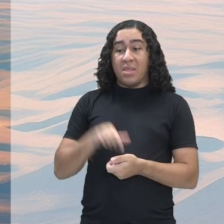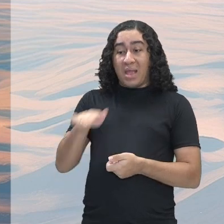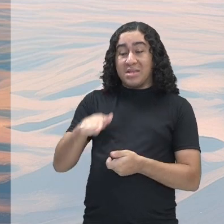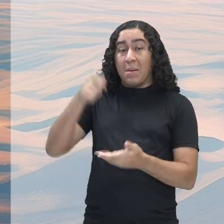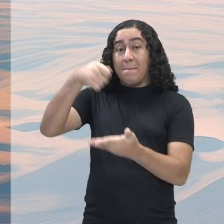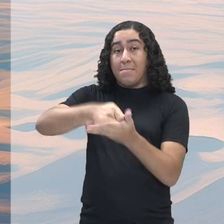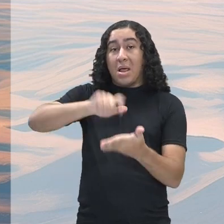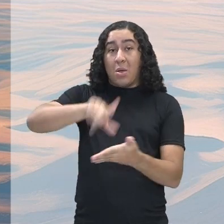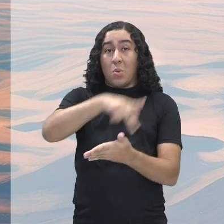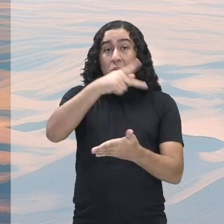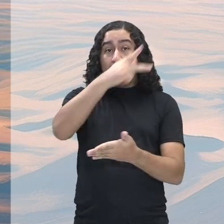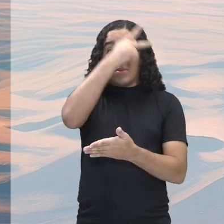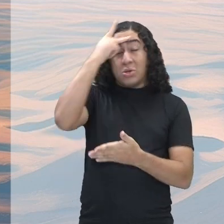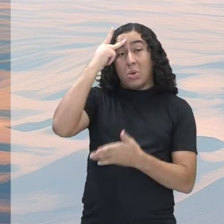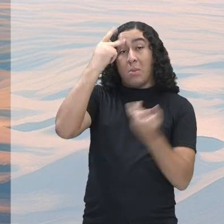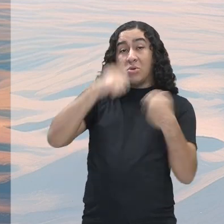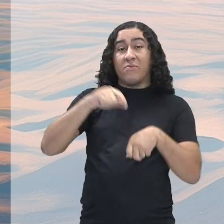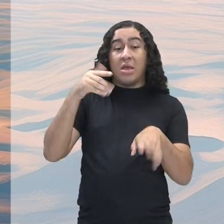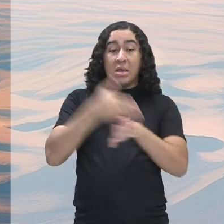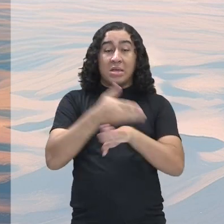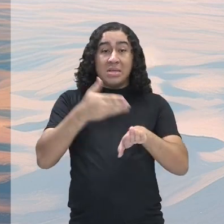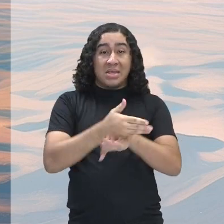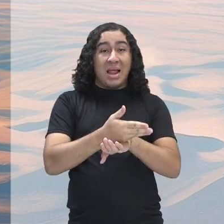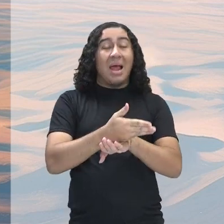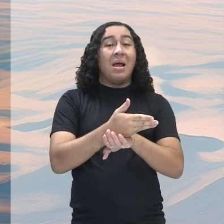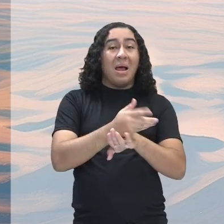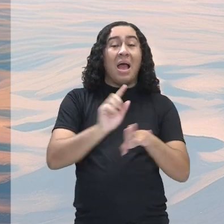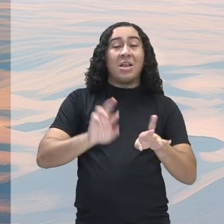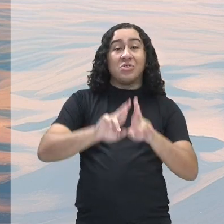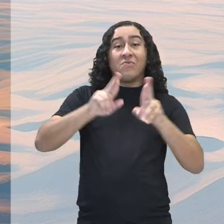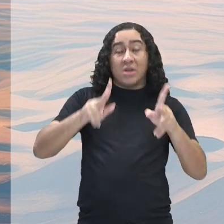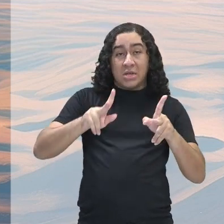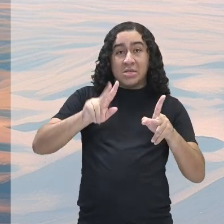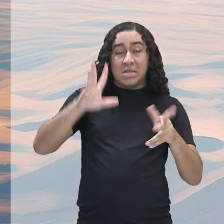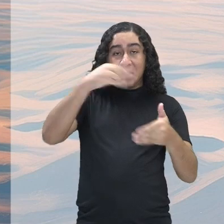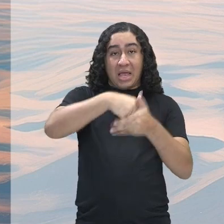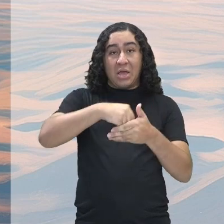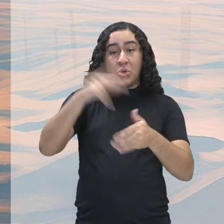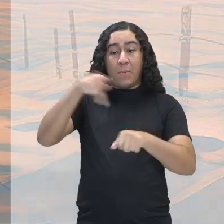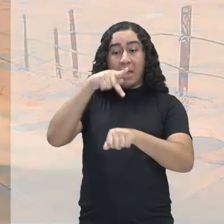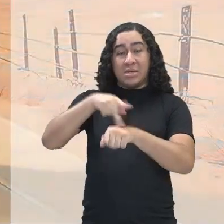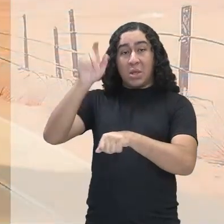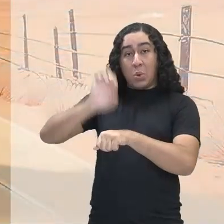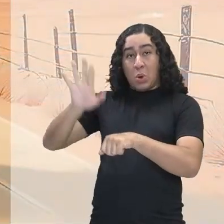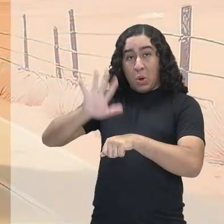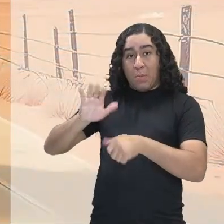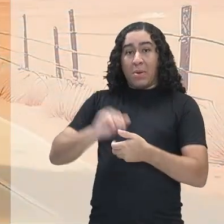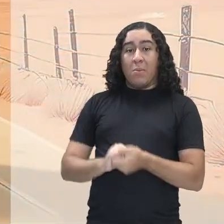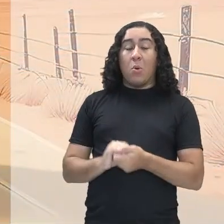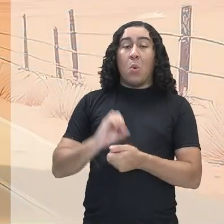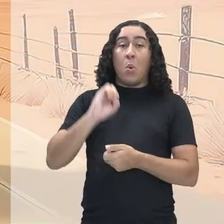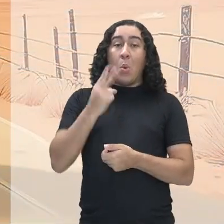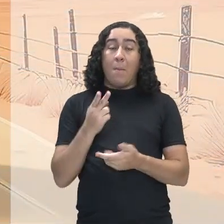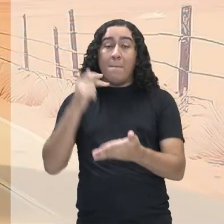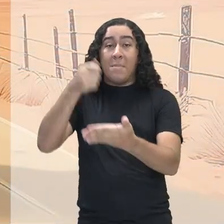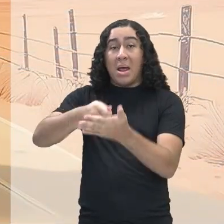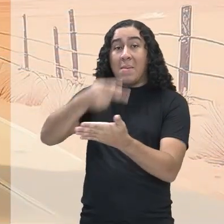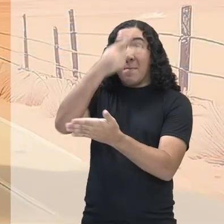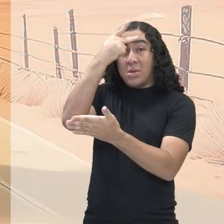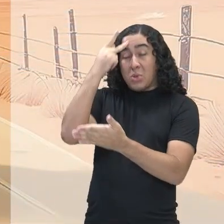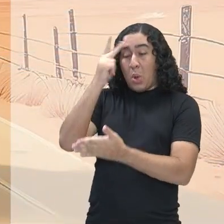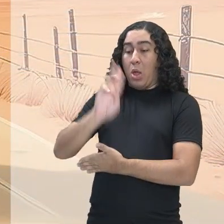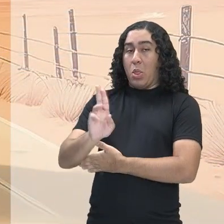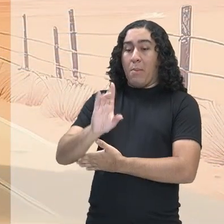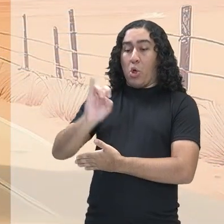outras pessoas para tentar entrar ilegalmente em países da Europa, ou mesmo pagam agentes conhecidos como os